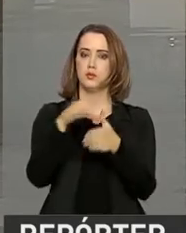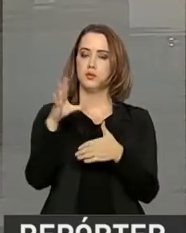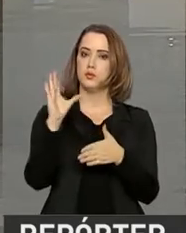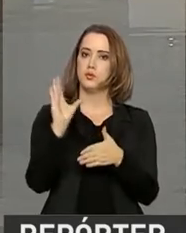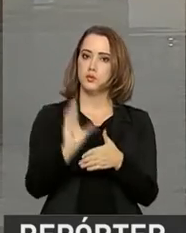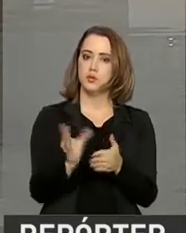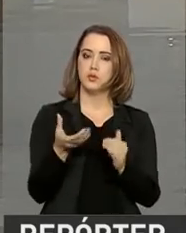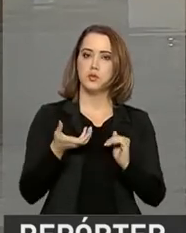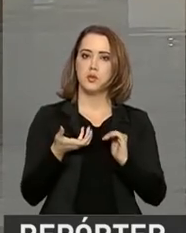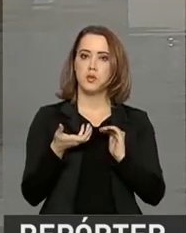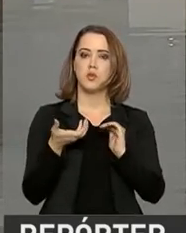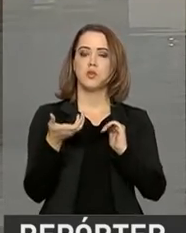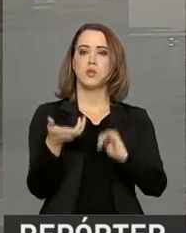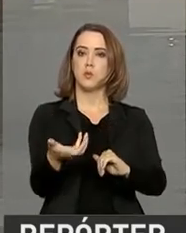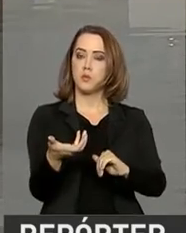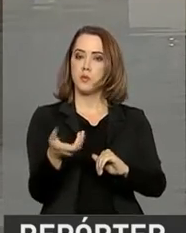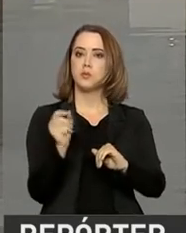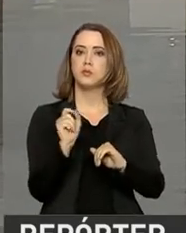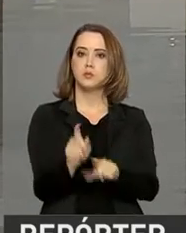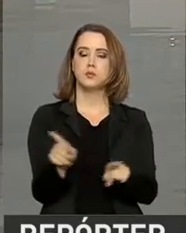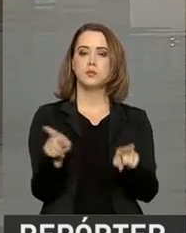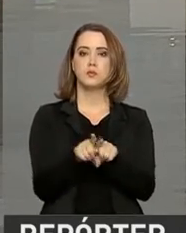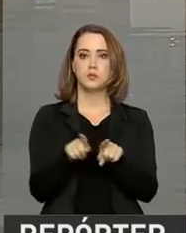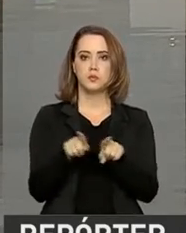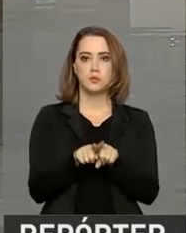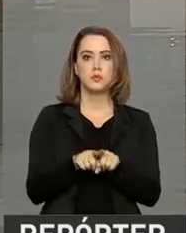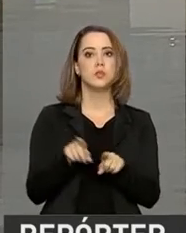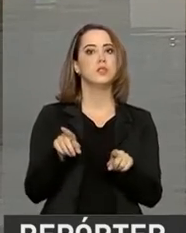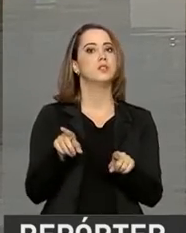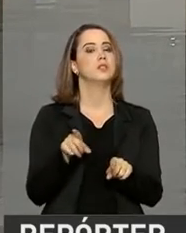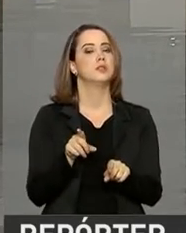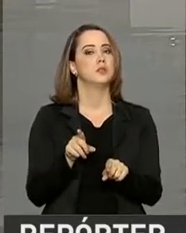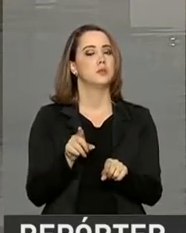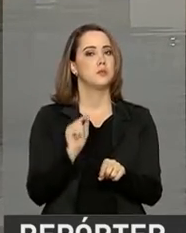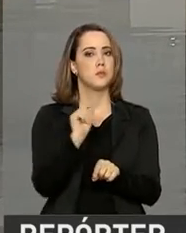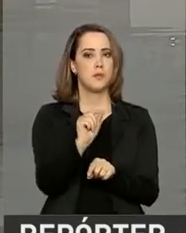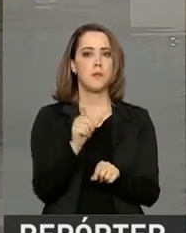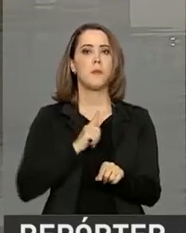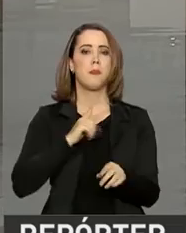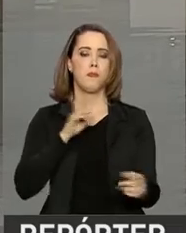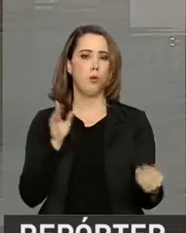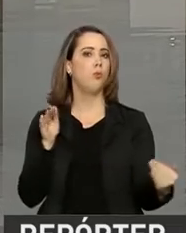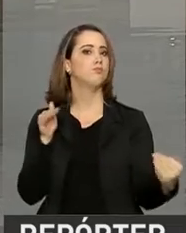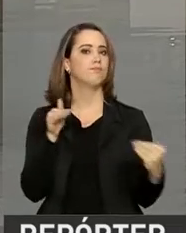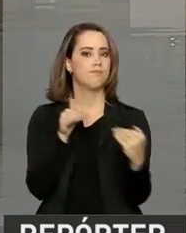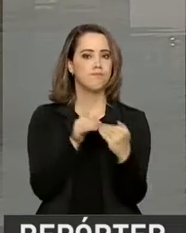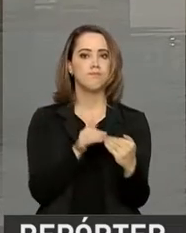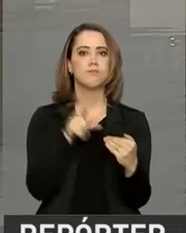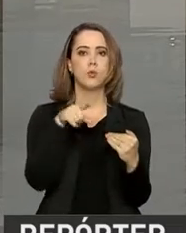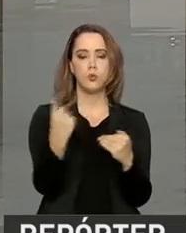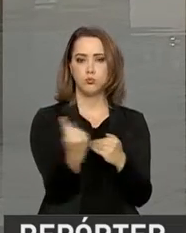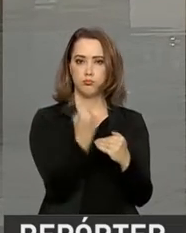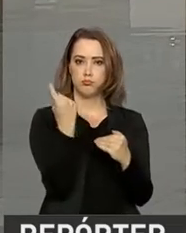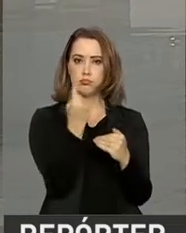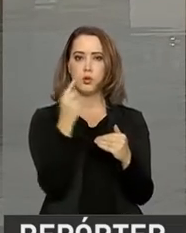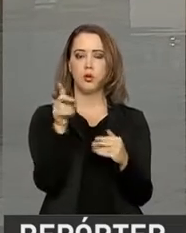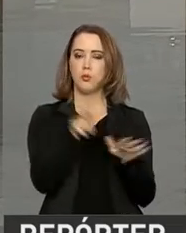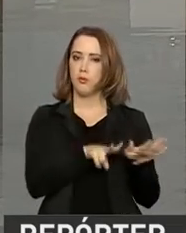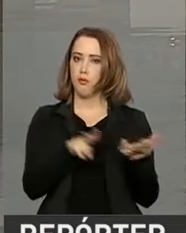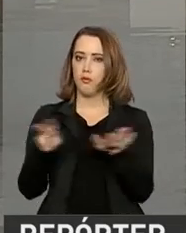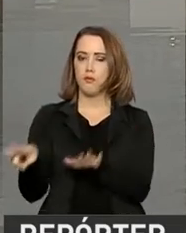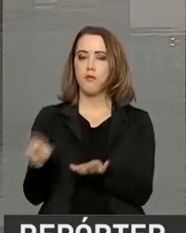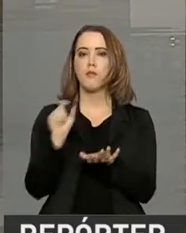câmara dos deputados no senado federal e no congresso nacional ficou acertado que uma vez por semana o governo federal vai